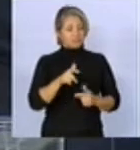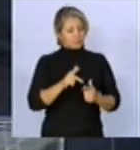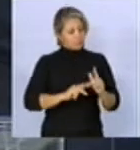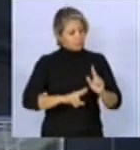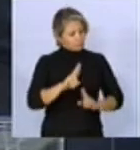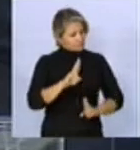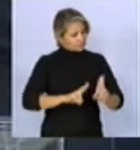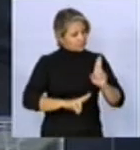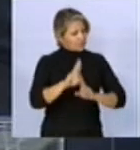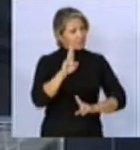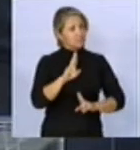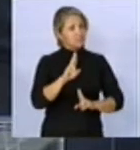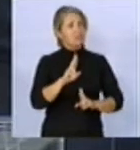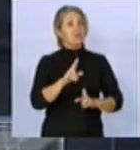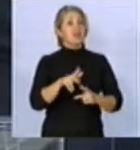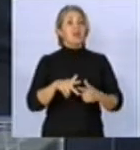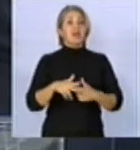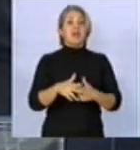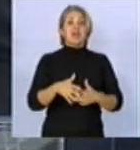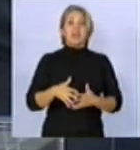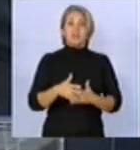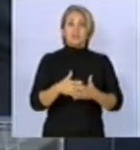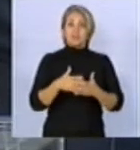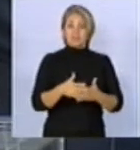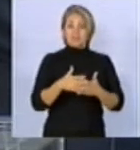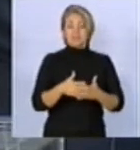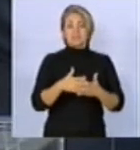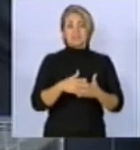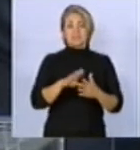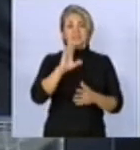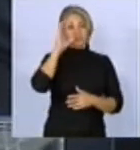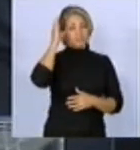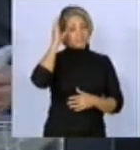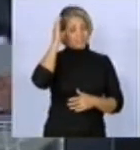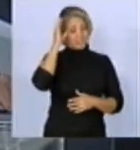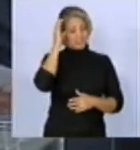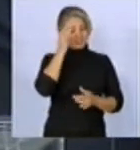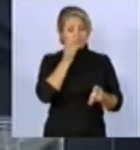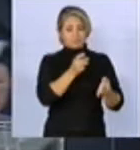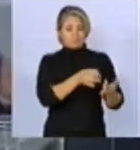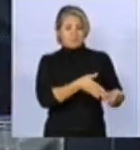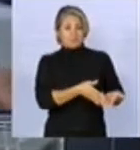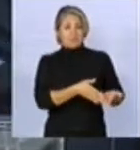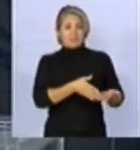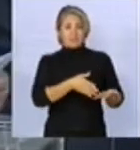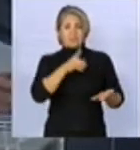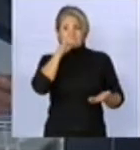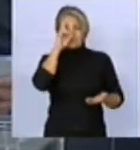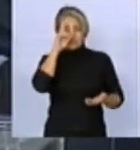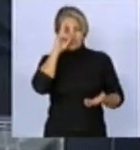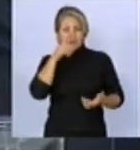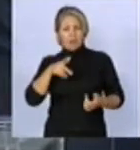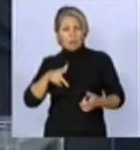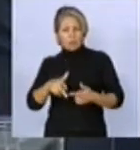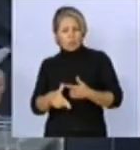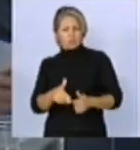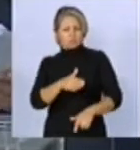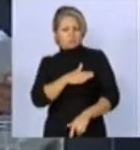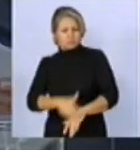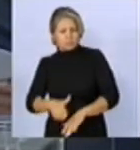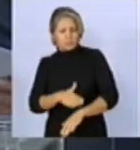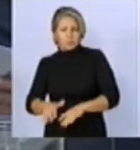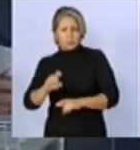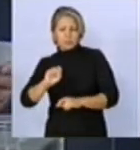foi usada é uma máquina chinesa descartável ela corta no dia no outro dia não presta mais então